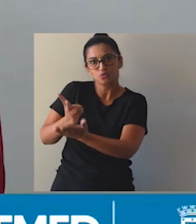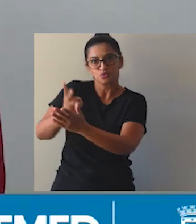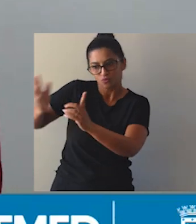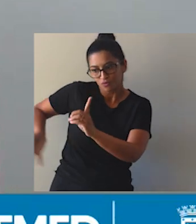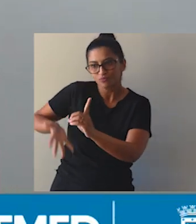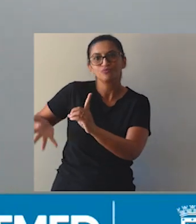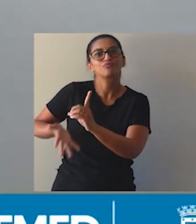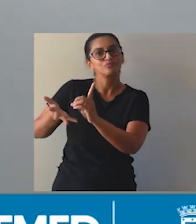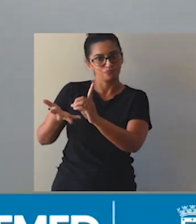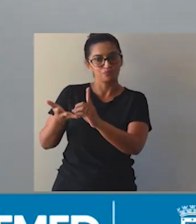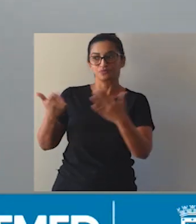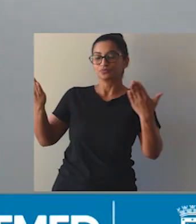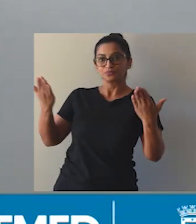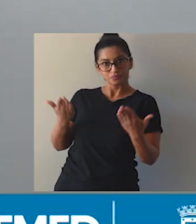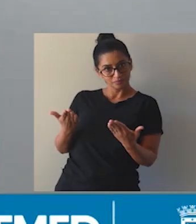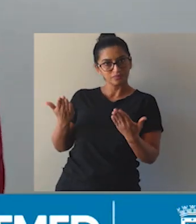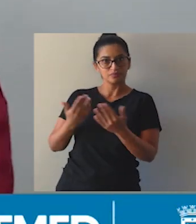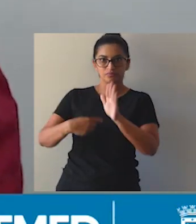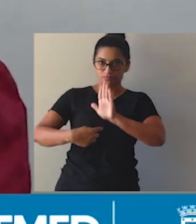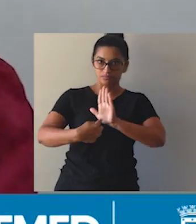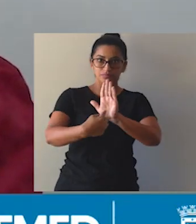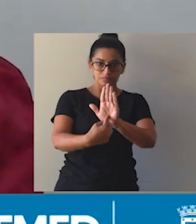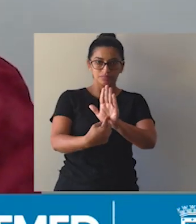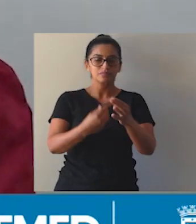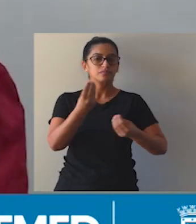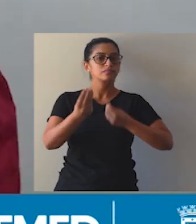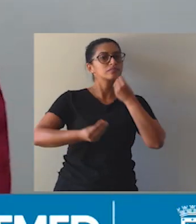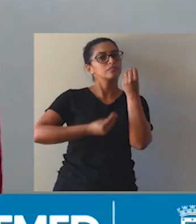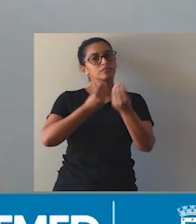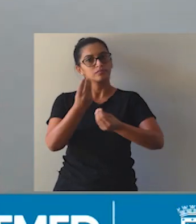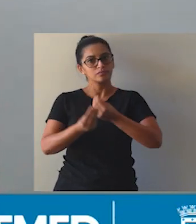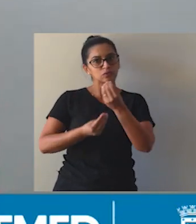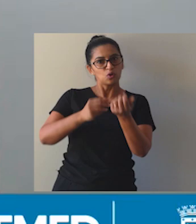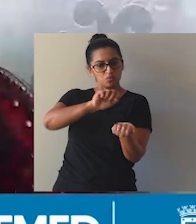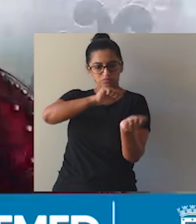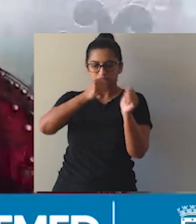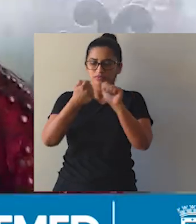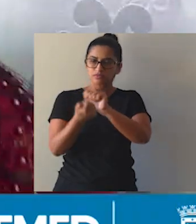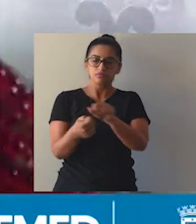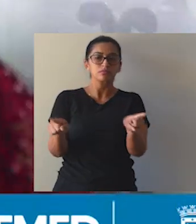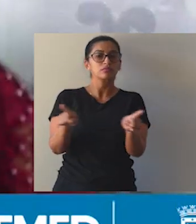como trabalhar em sala de aula com os alunos com deficiência visual.